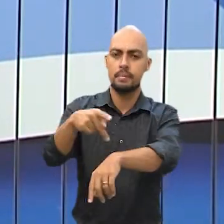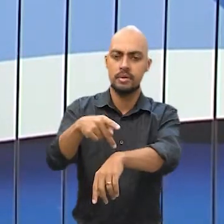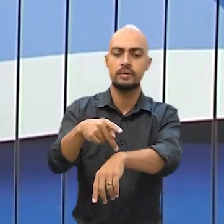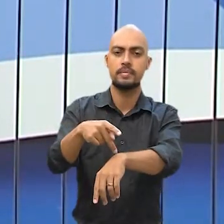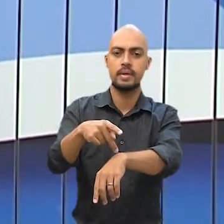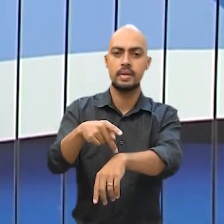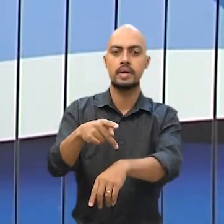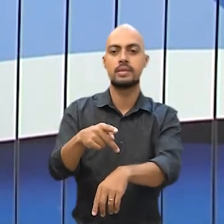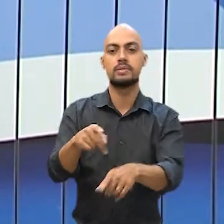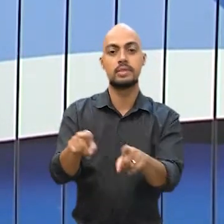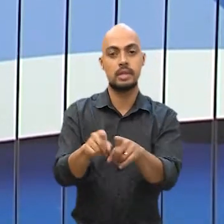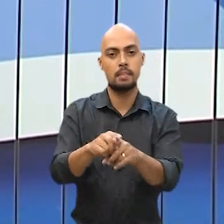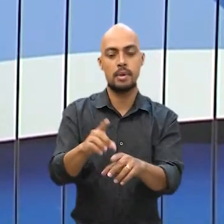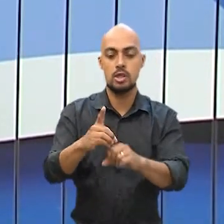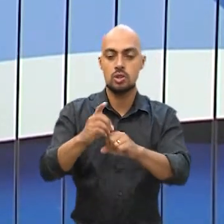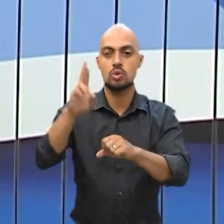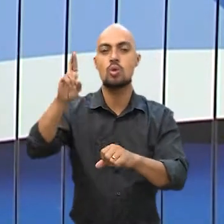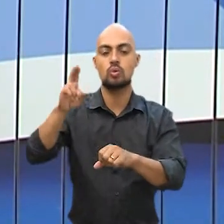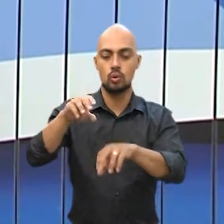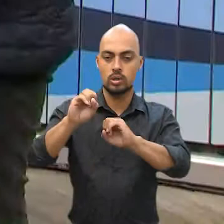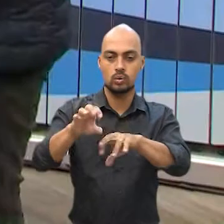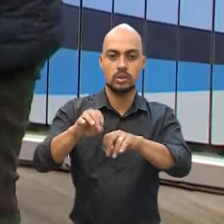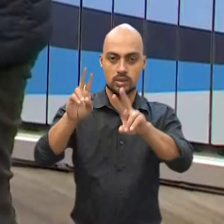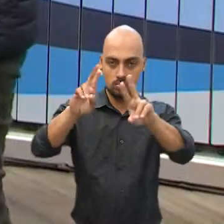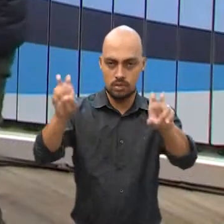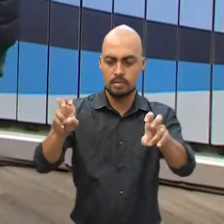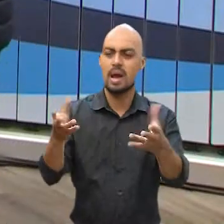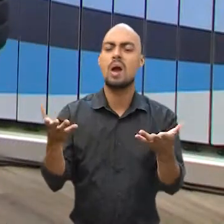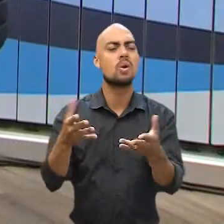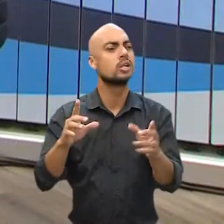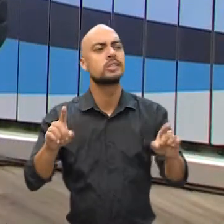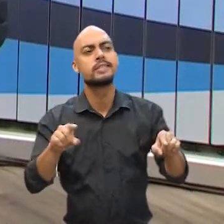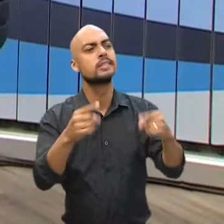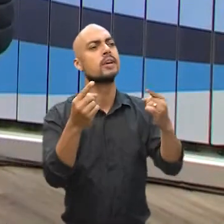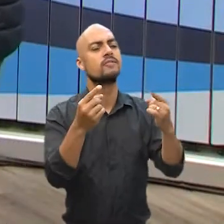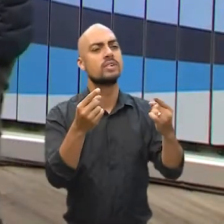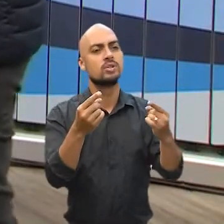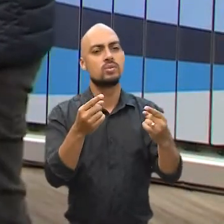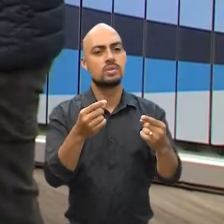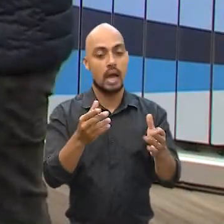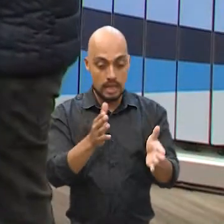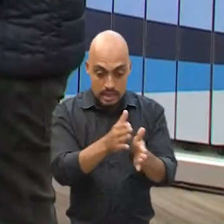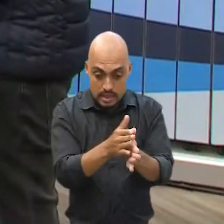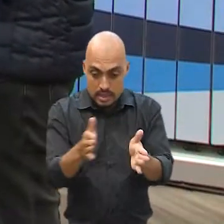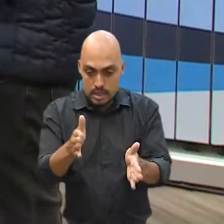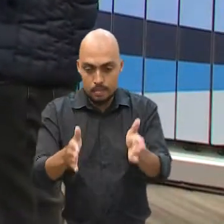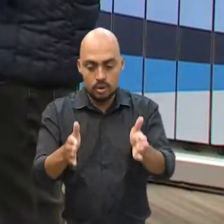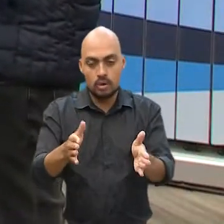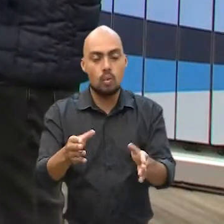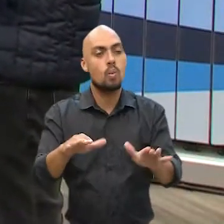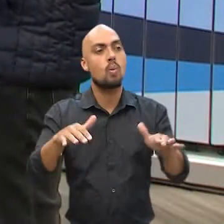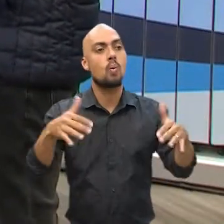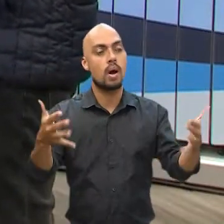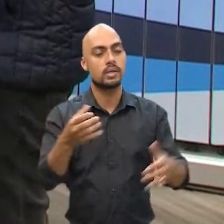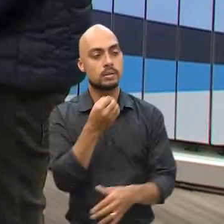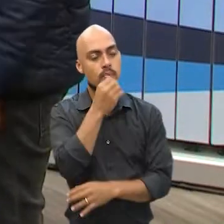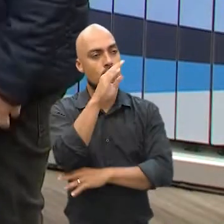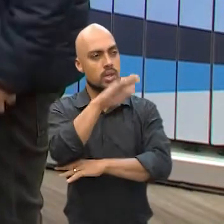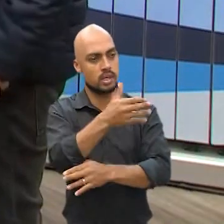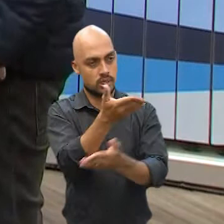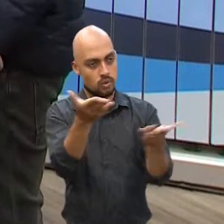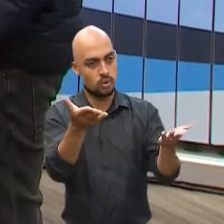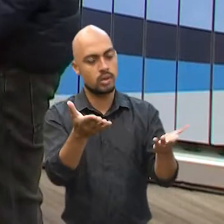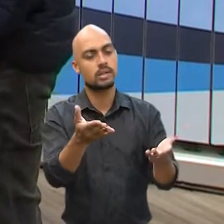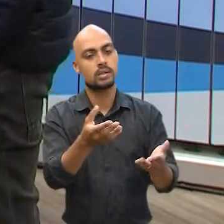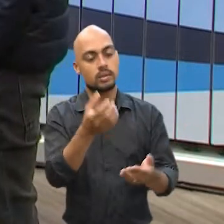seguinte: quais os principais desafios nesta época? Boa tarde, obrigado por atender a nossa reportagem. Você está